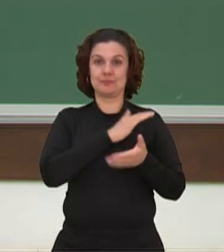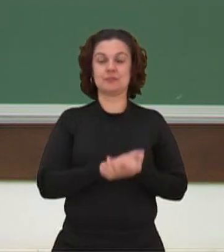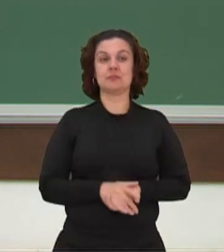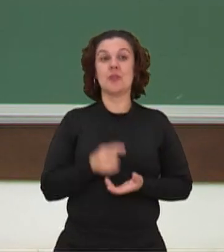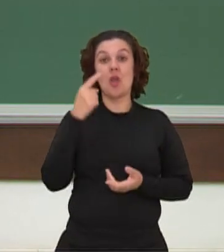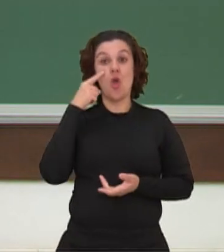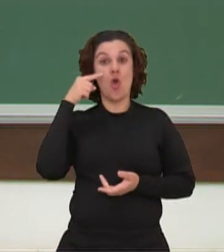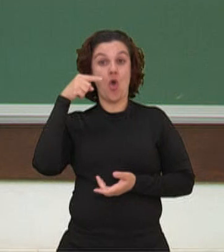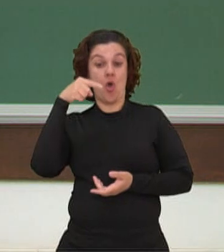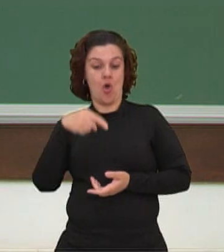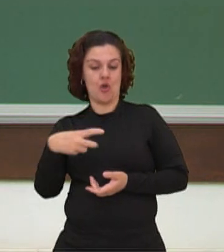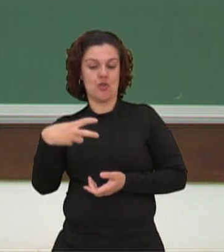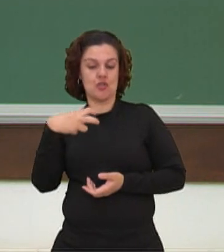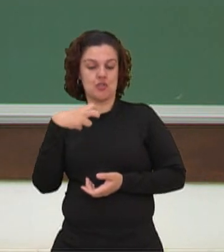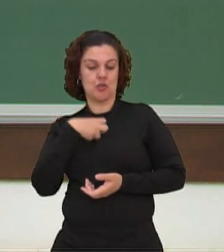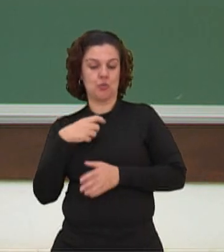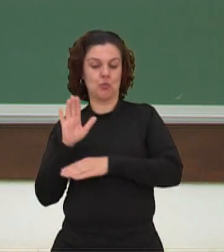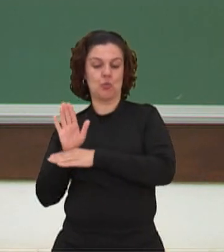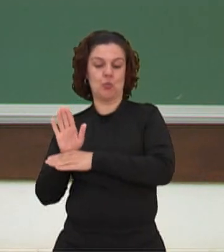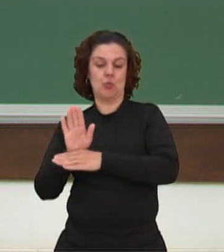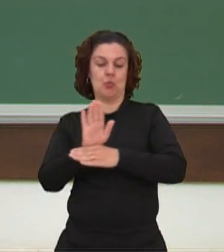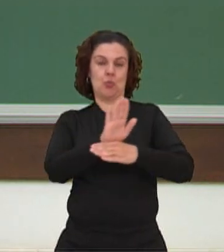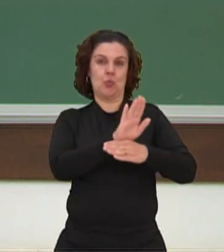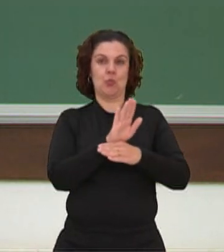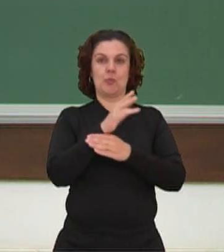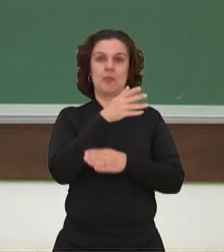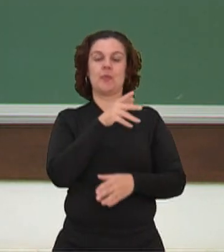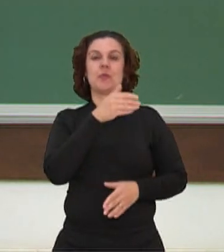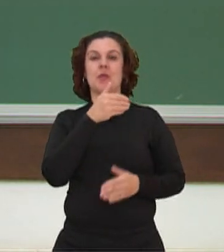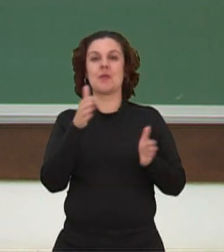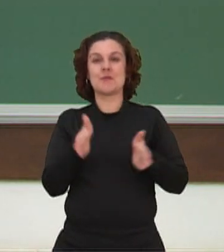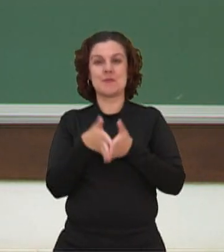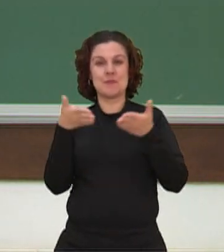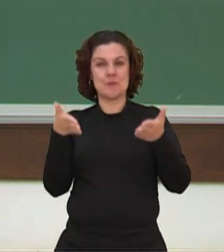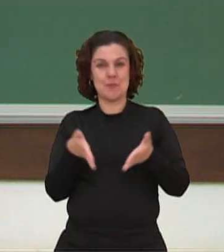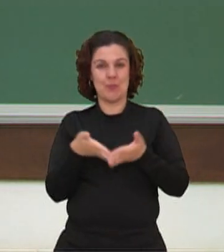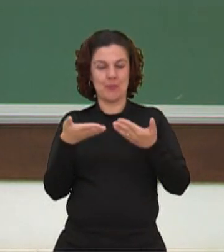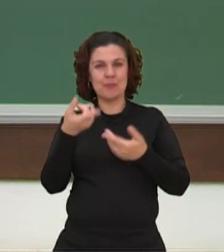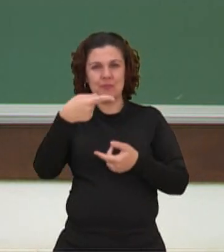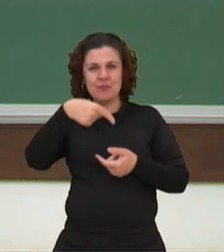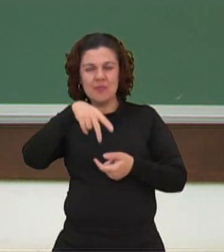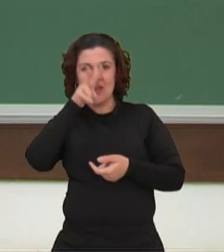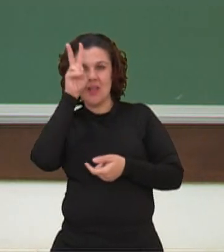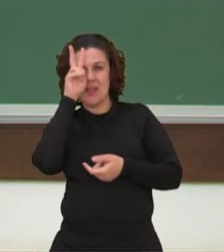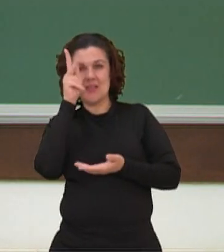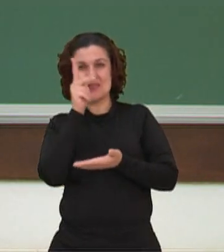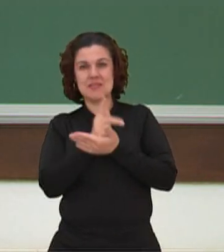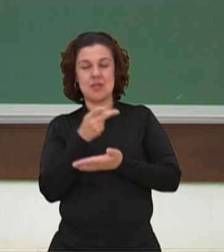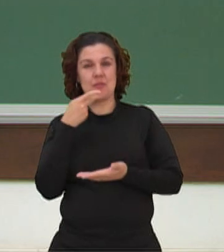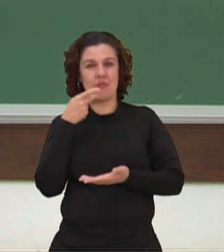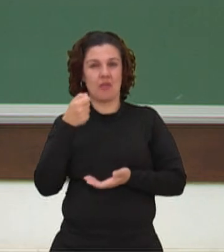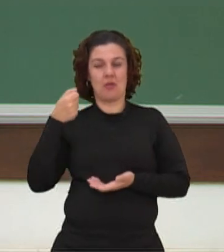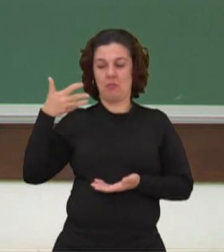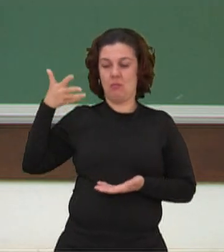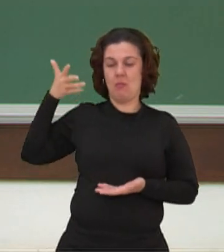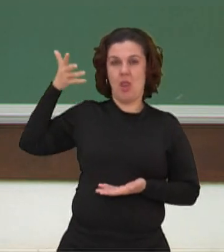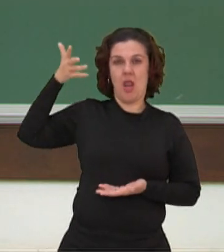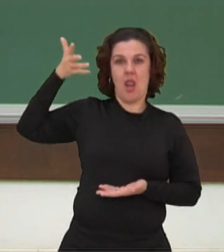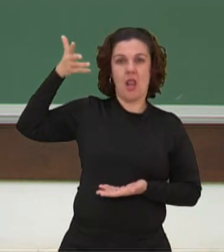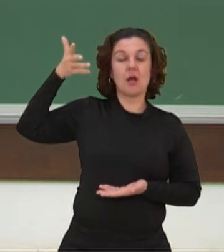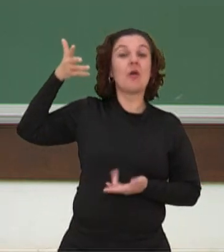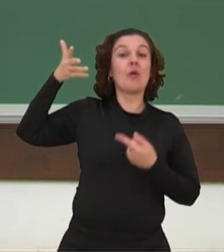está governando para os mais pobres. Aliás, lembra de como Getúlio Vargas sempre começava seus discursos que a gente falou na